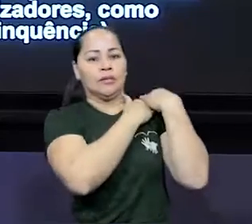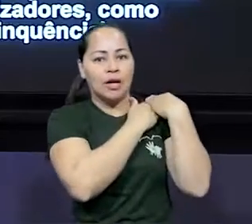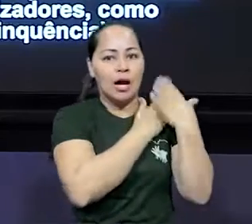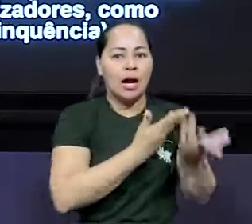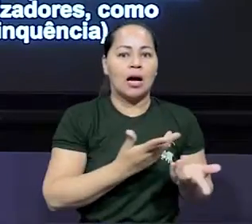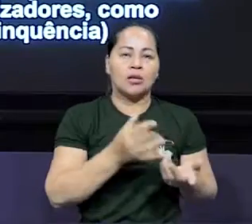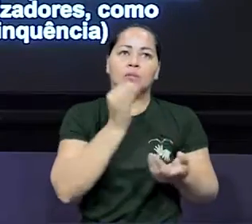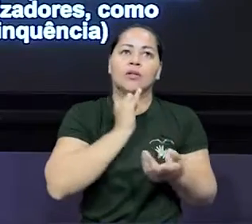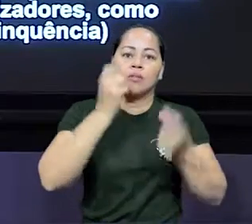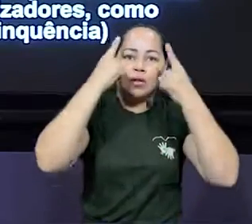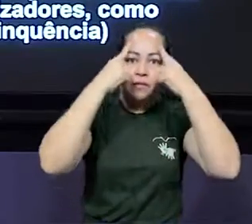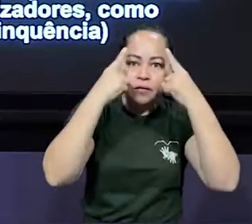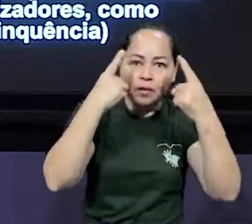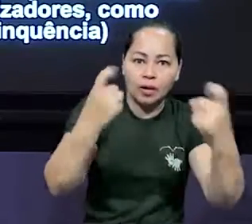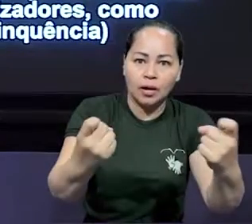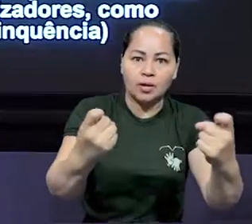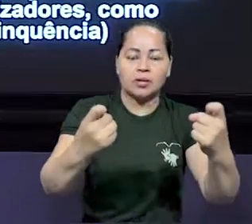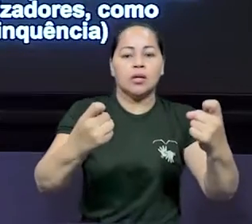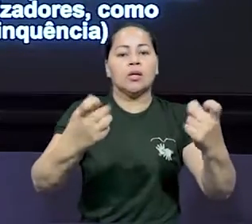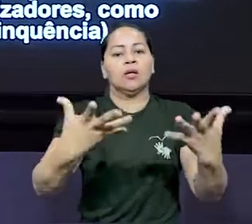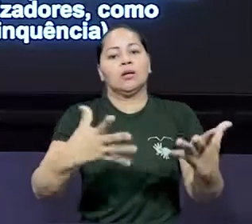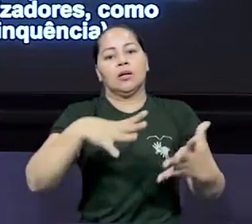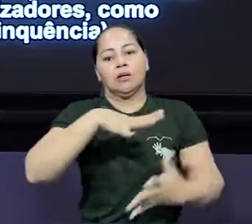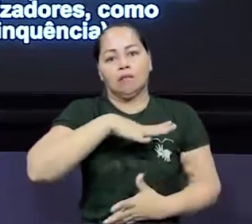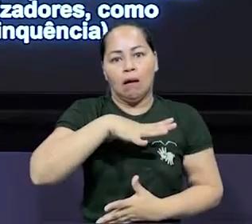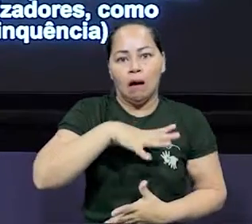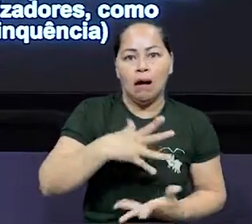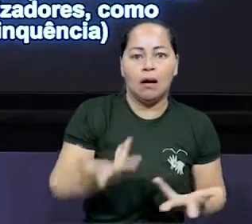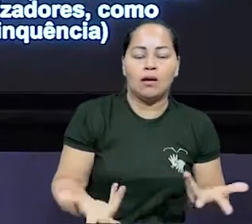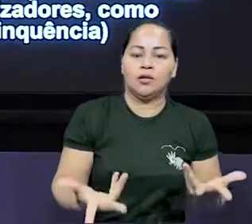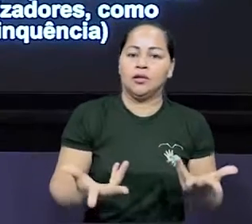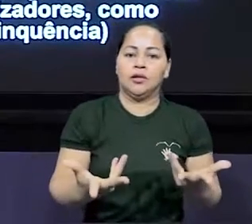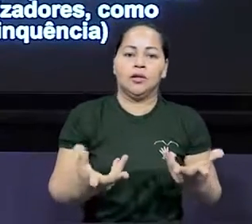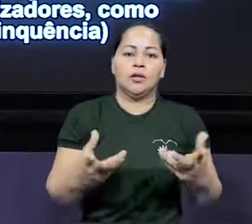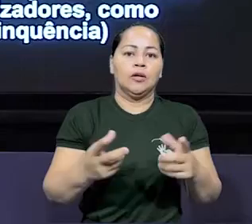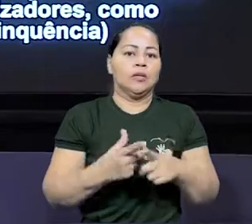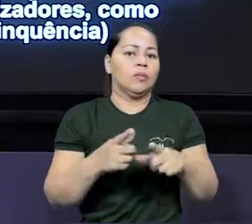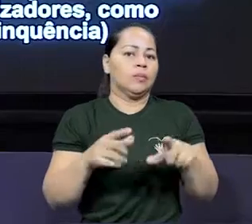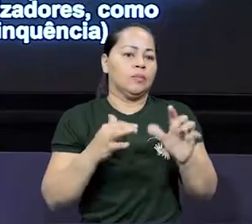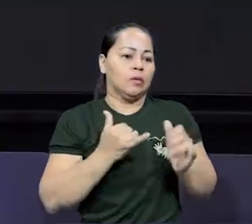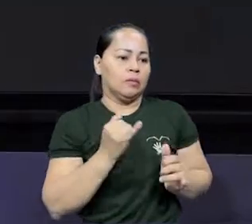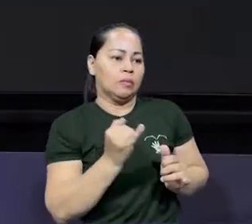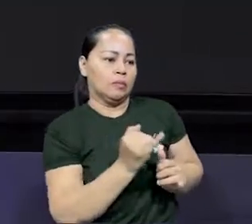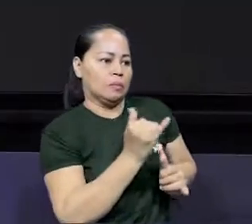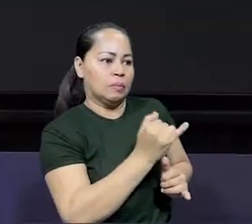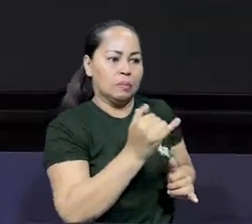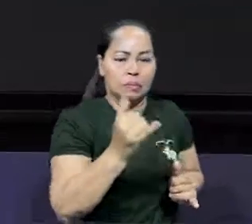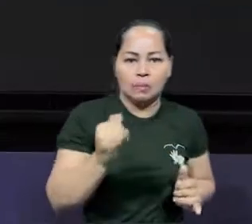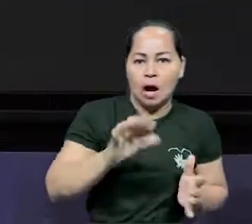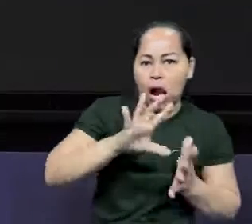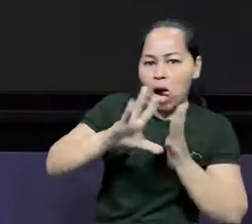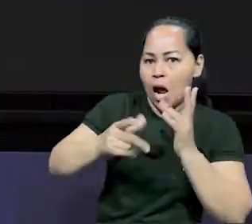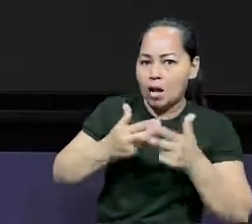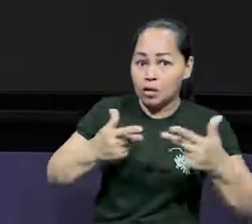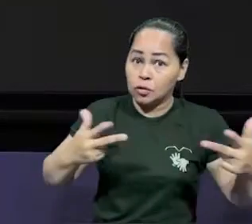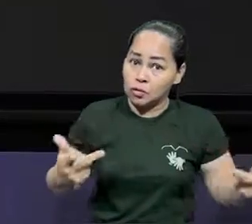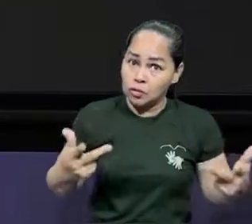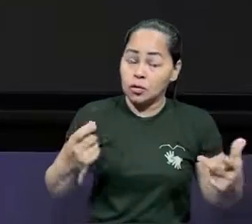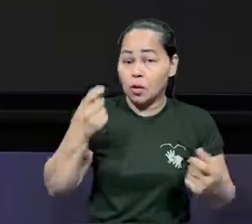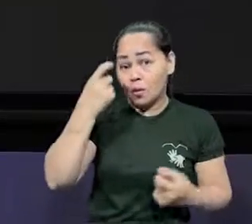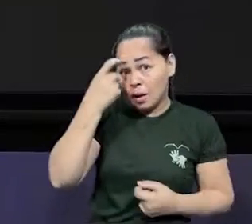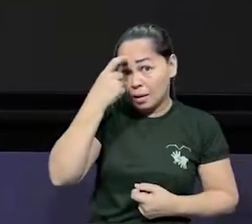pela violência urbana, pela criminalidade. E é um pouco essa ideia que a